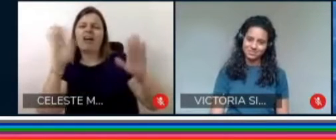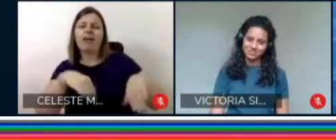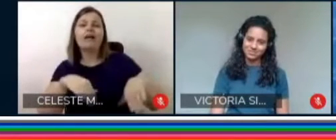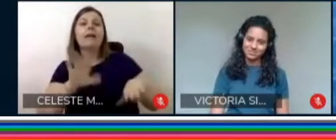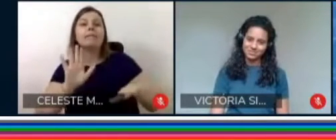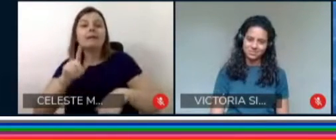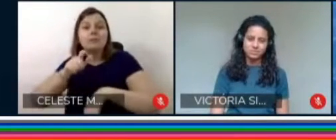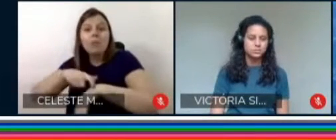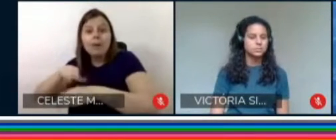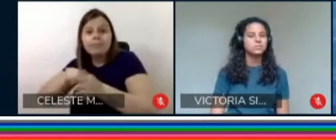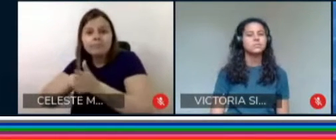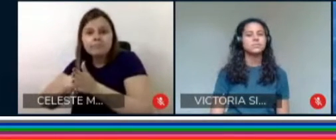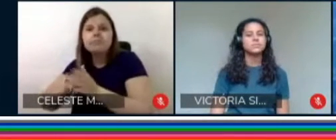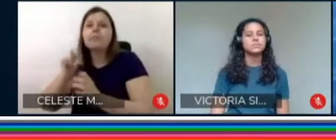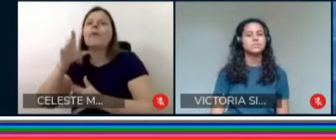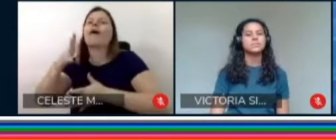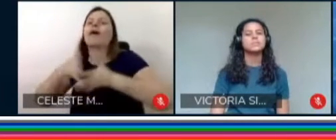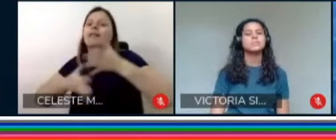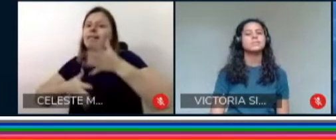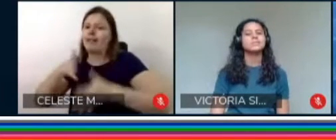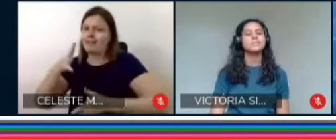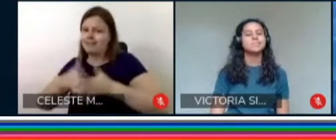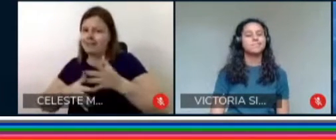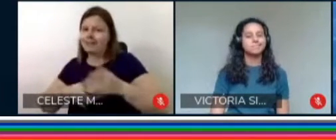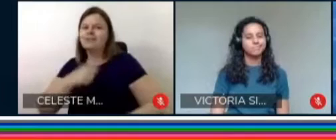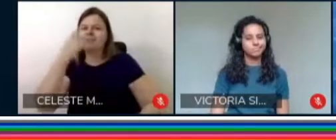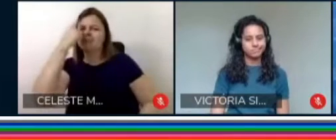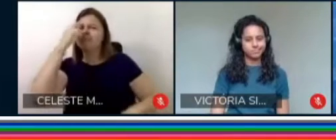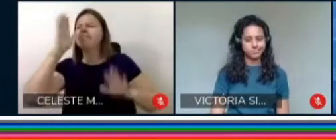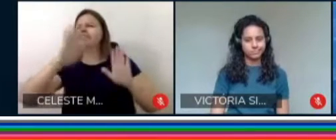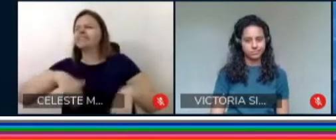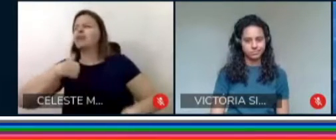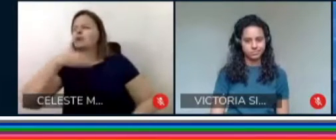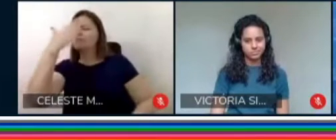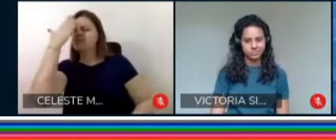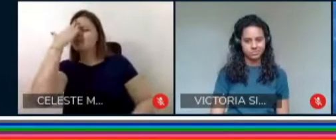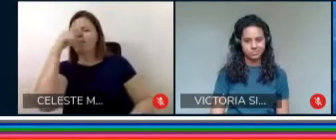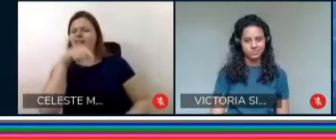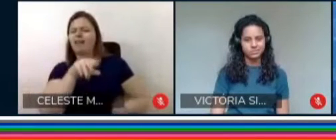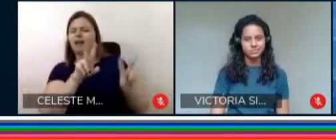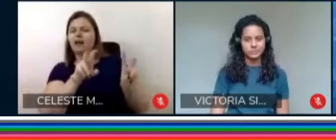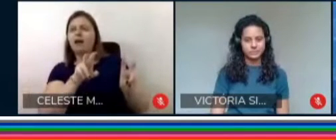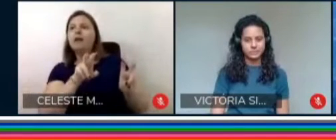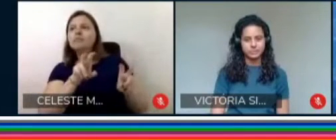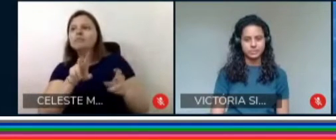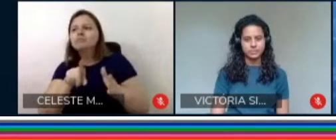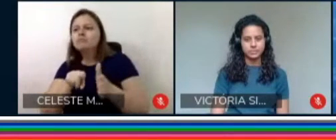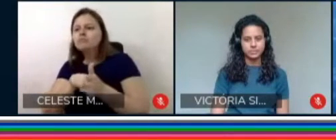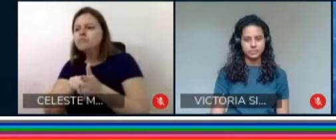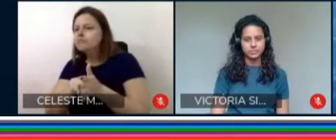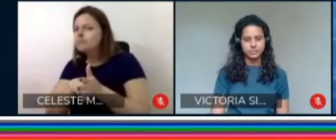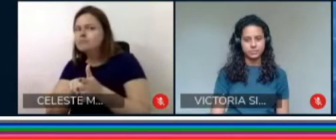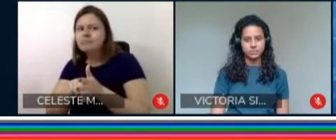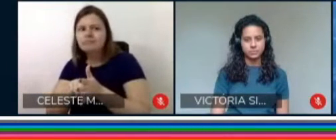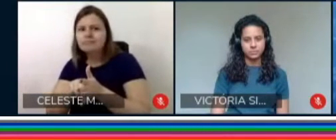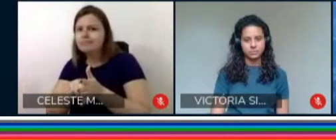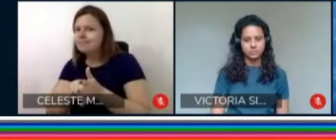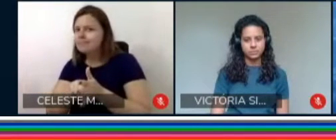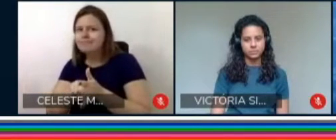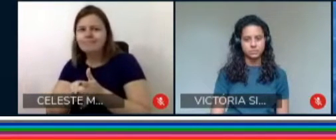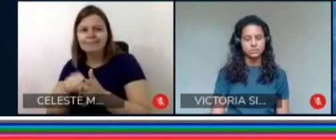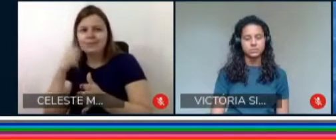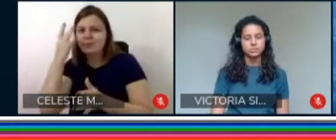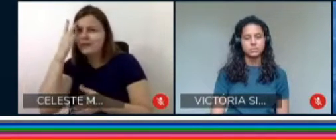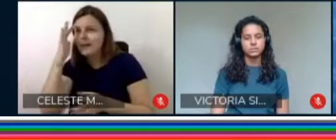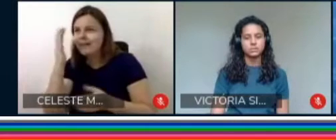nos atrapalhando, né? Você pensa que sabe a respeito daquele assunto e aí você se dá conta de que não sabe nem